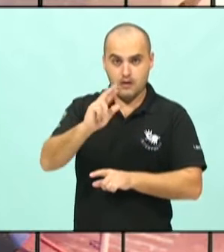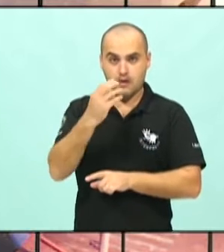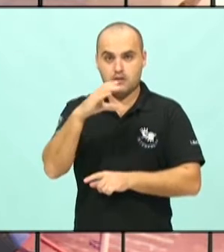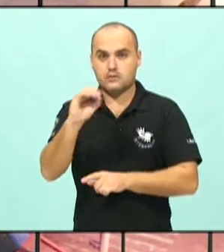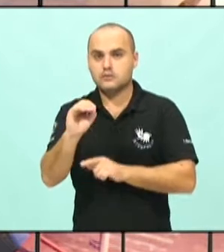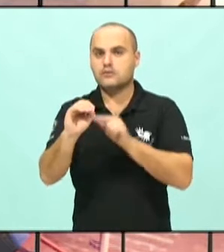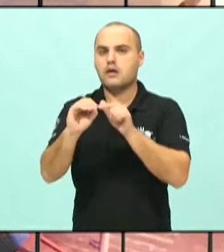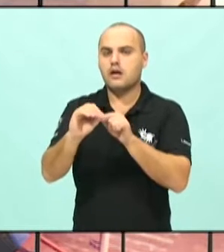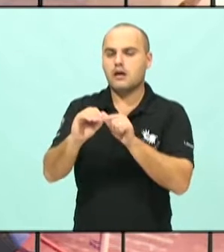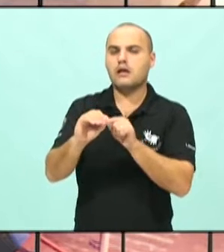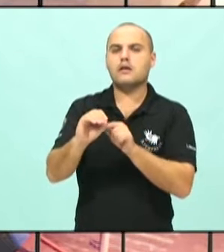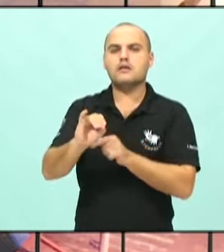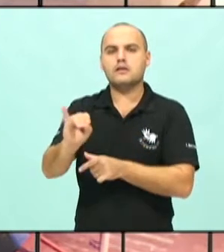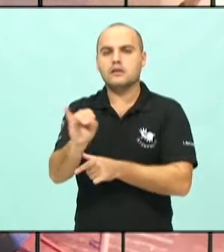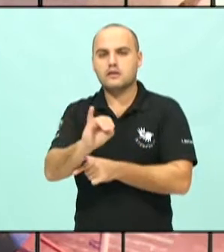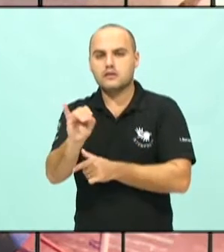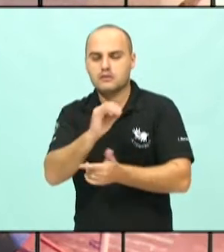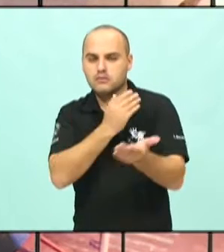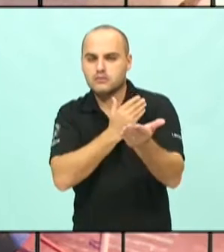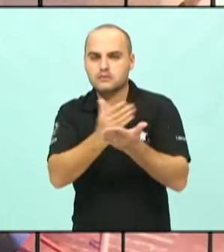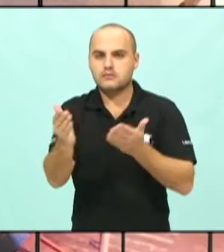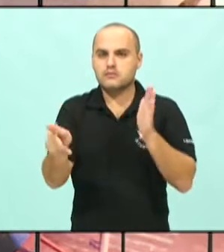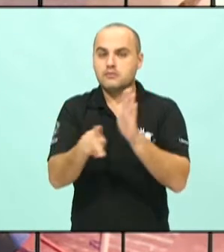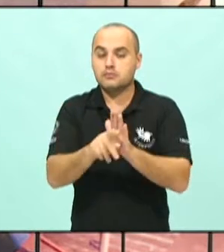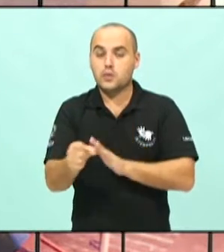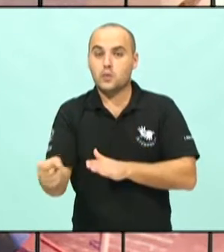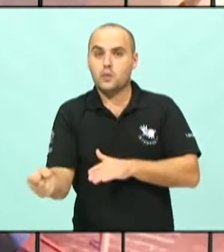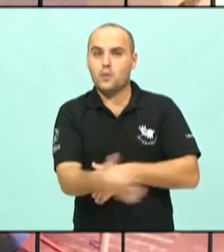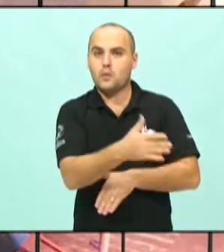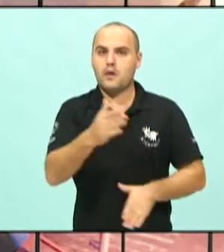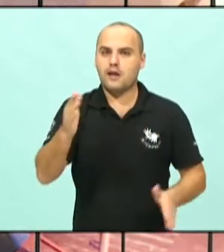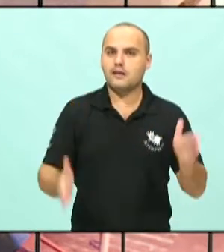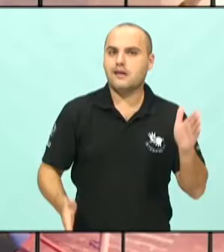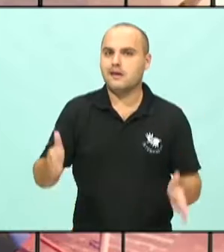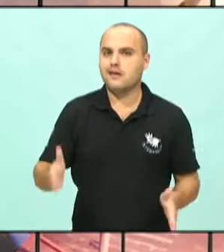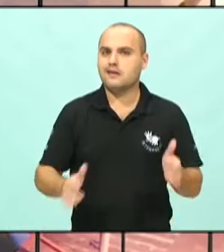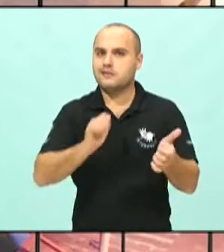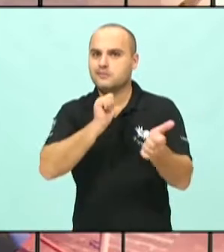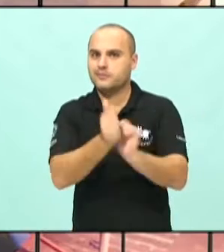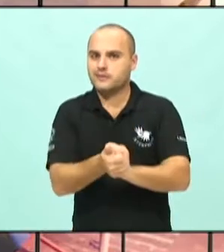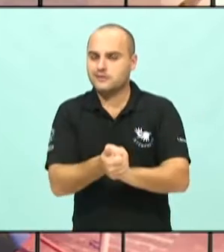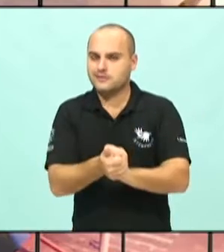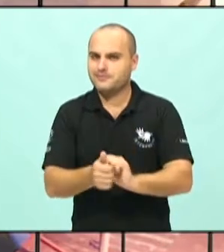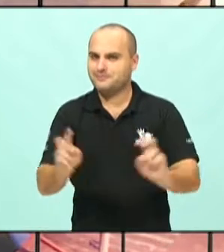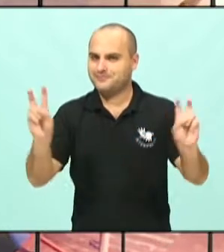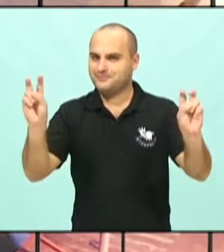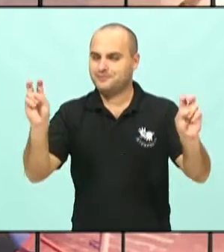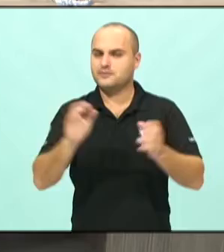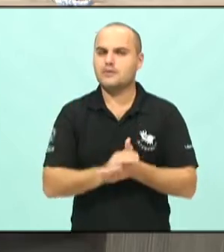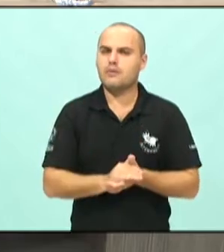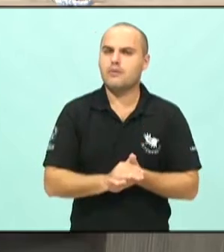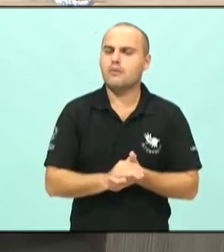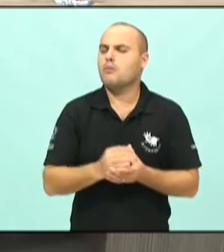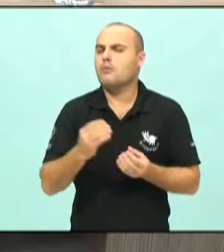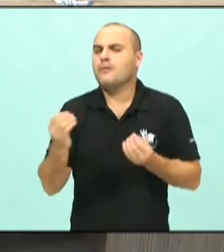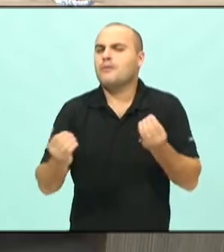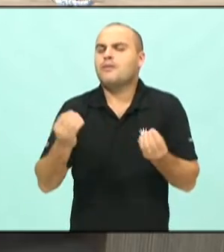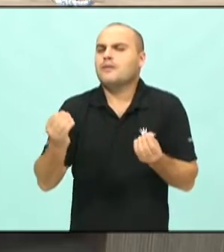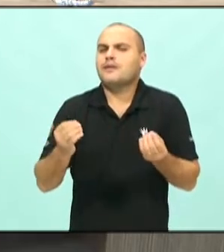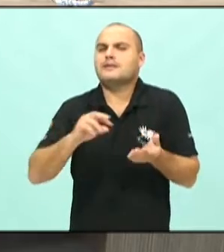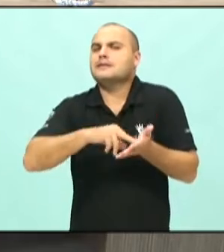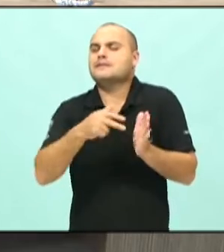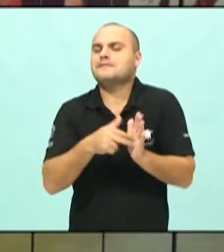Itajaí o programa Novos Talentos do Esporte. Como vai funcionar esse programa e qual o diferencial